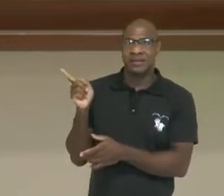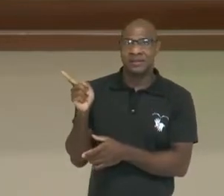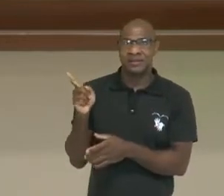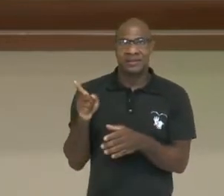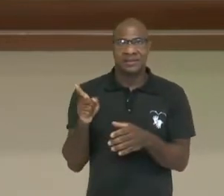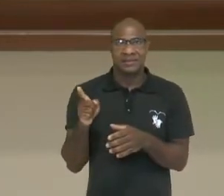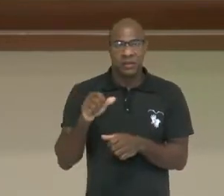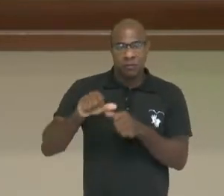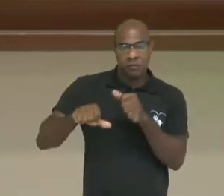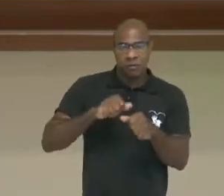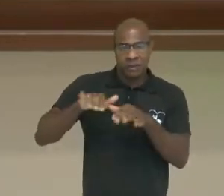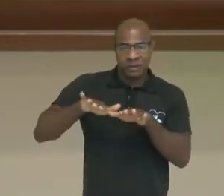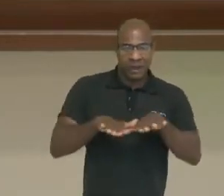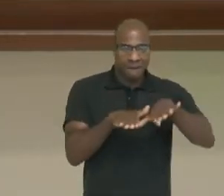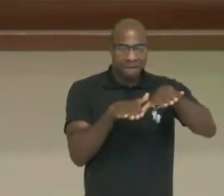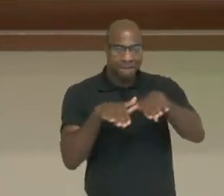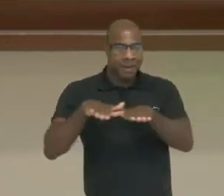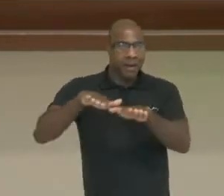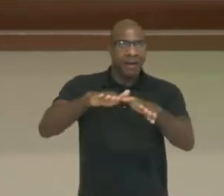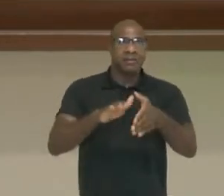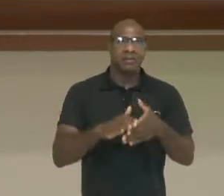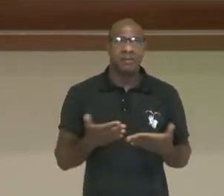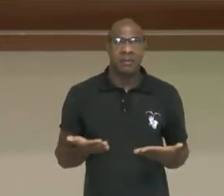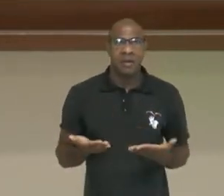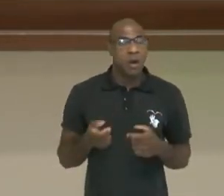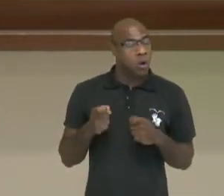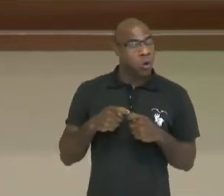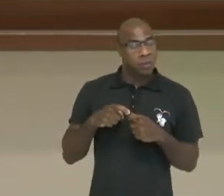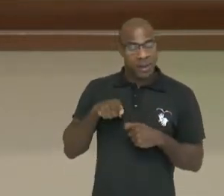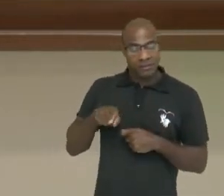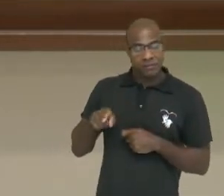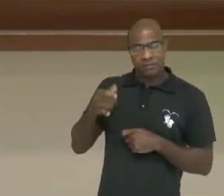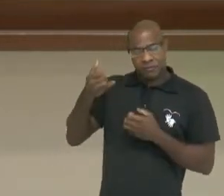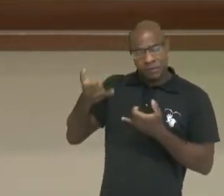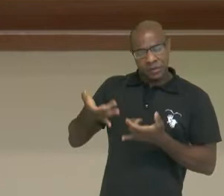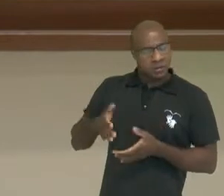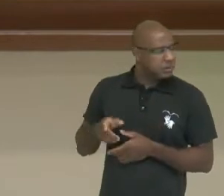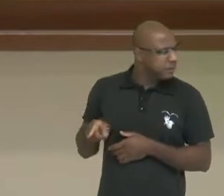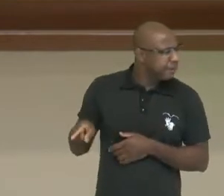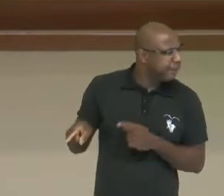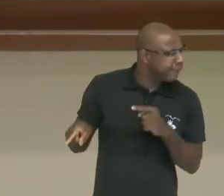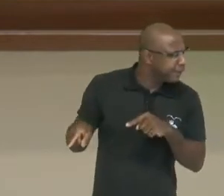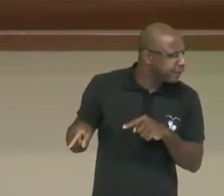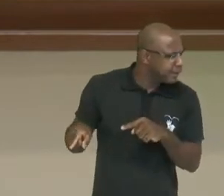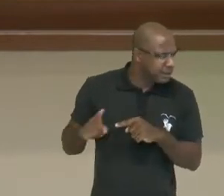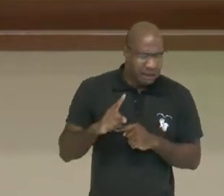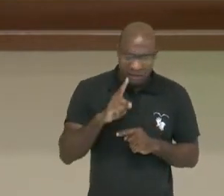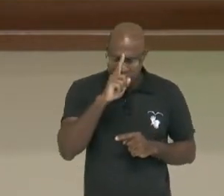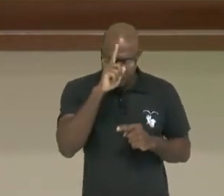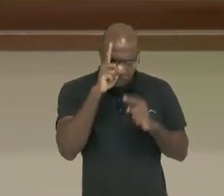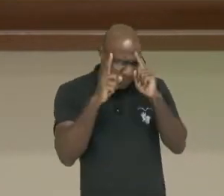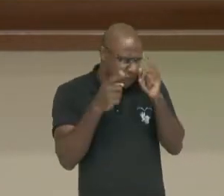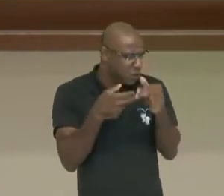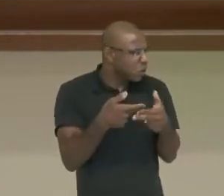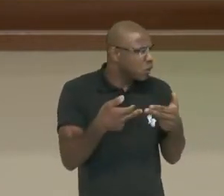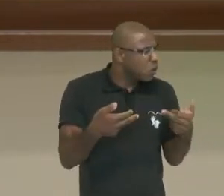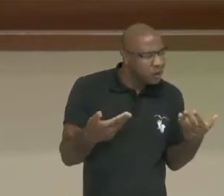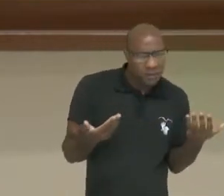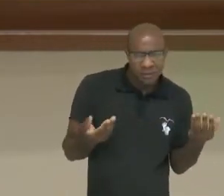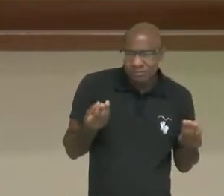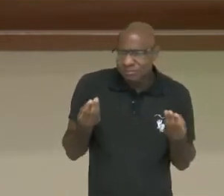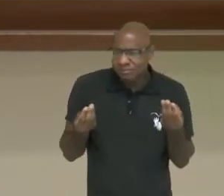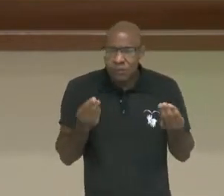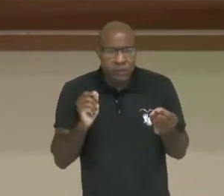aí também, não. Mas o que o médico falou? Porque daí levaram, mas esse menino está inventando coisas. O que esse menino está inventando?